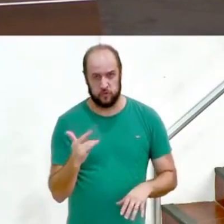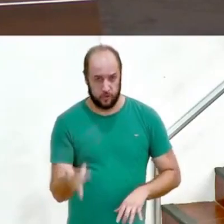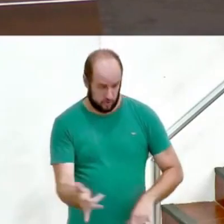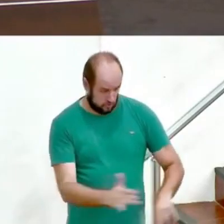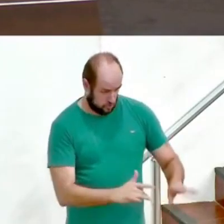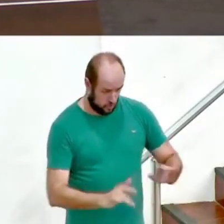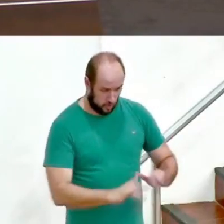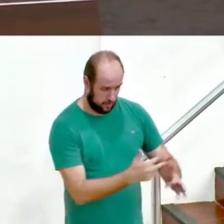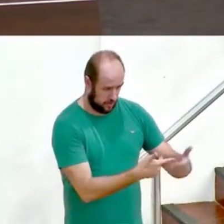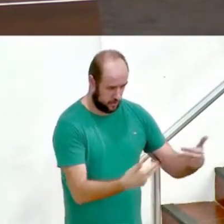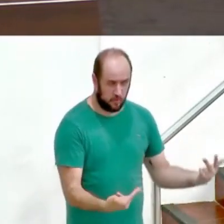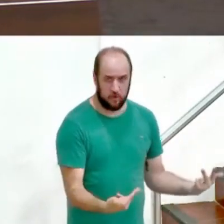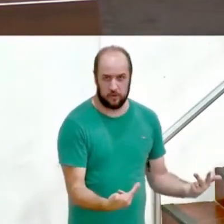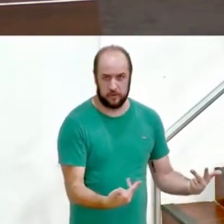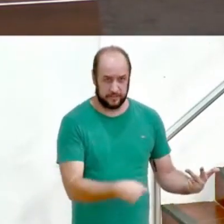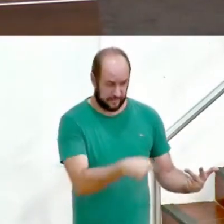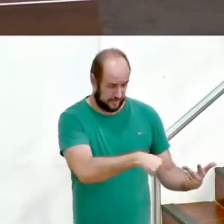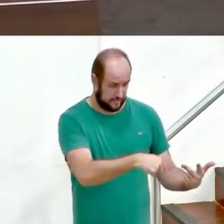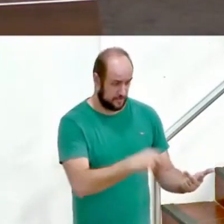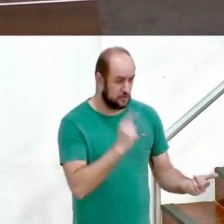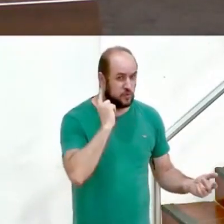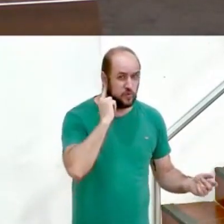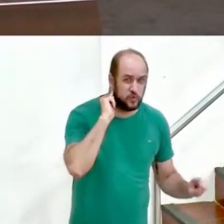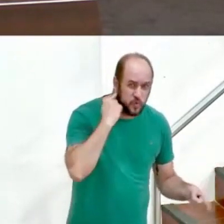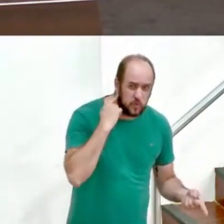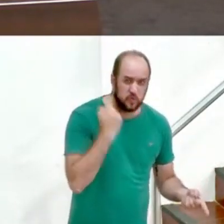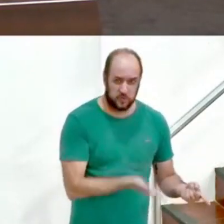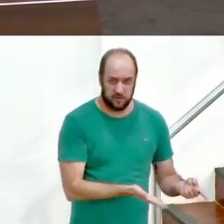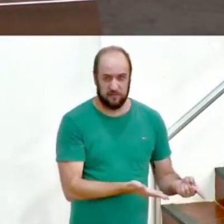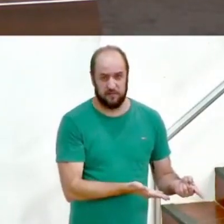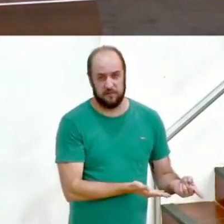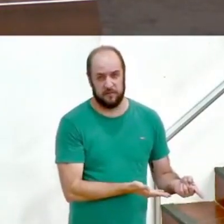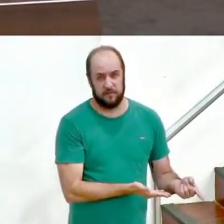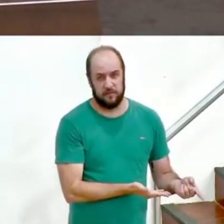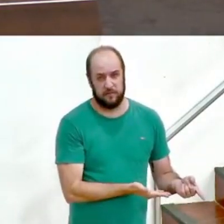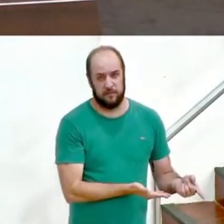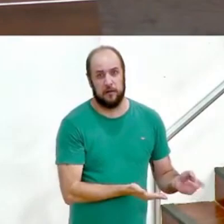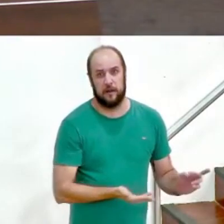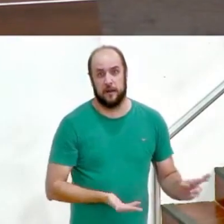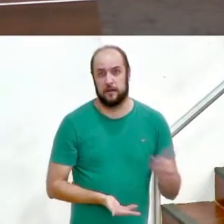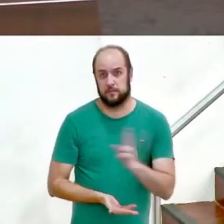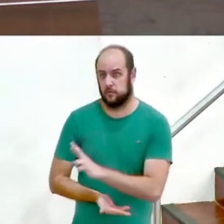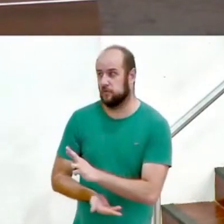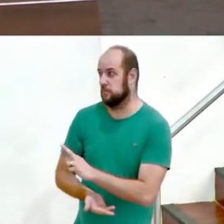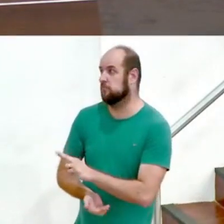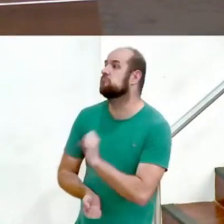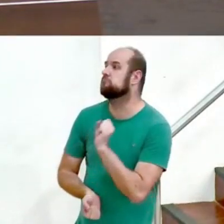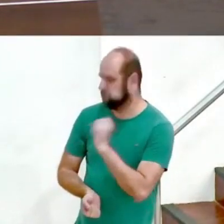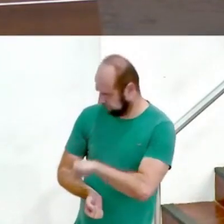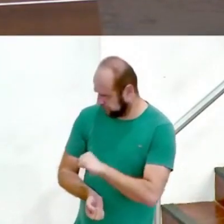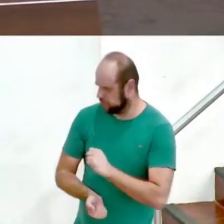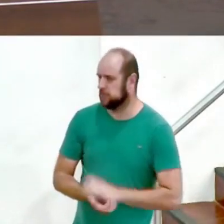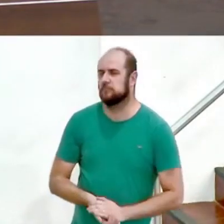coisas, ficará ela impura? E os sacerdotes responderam: